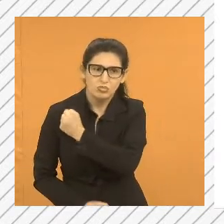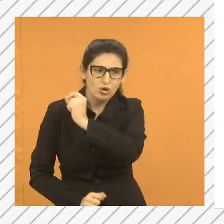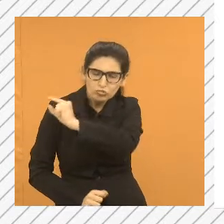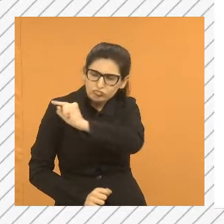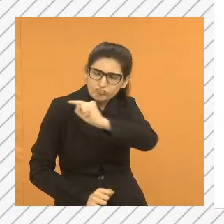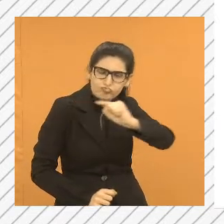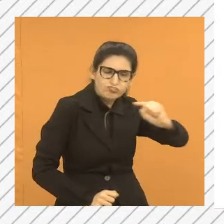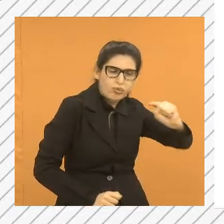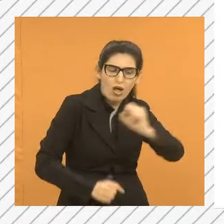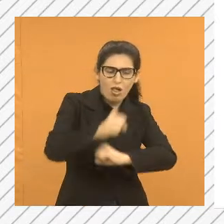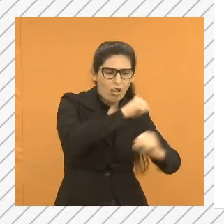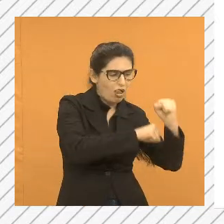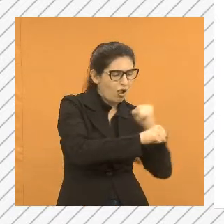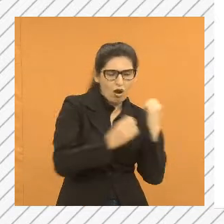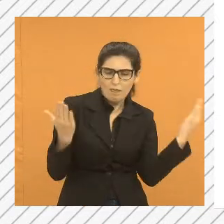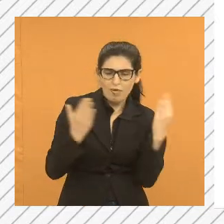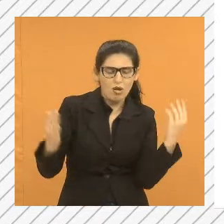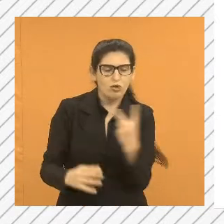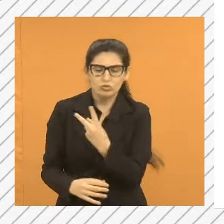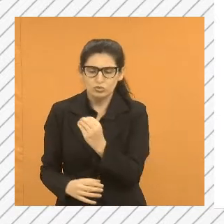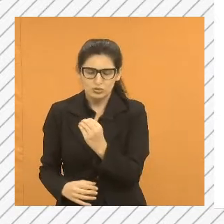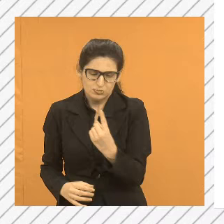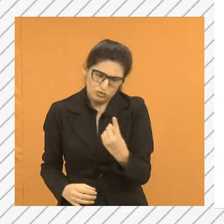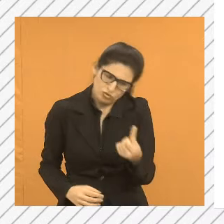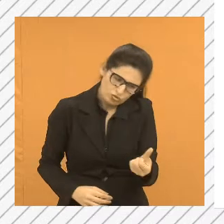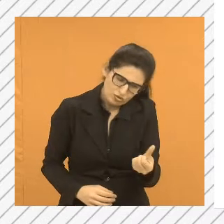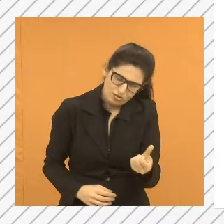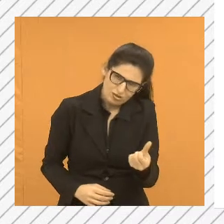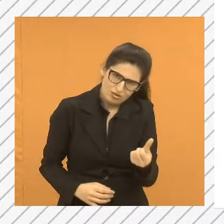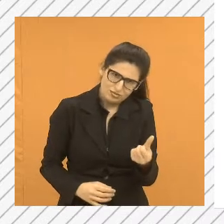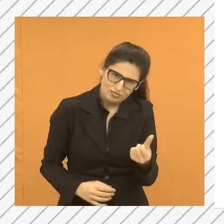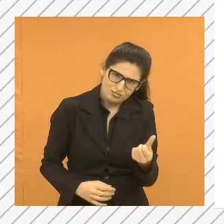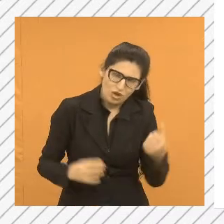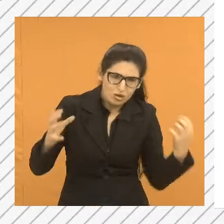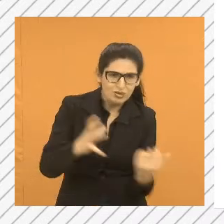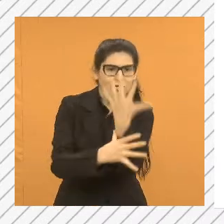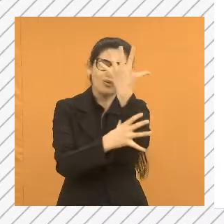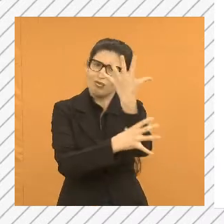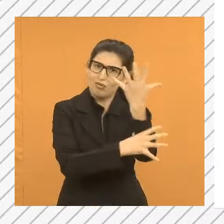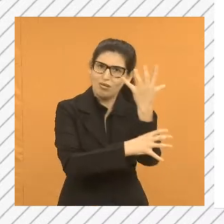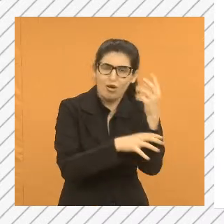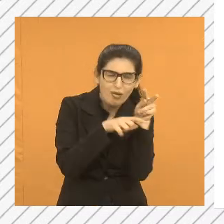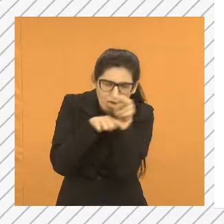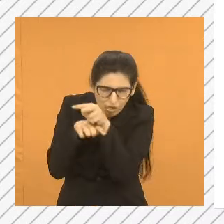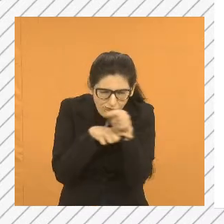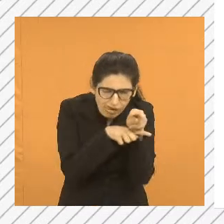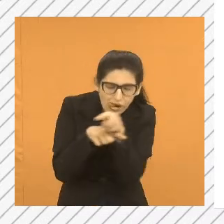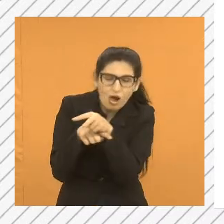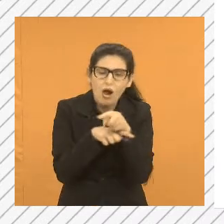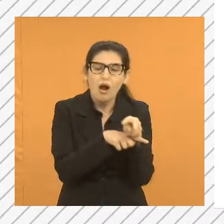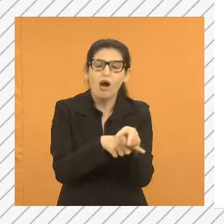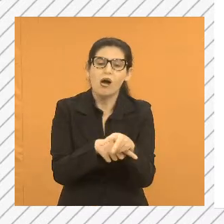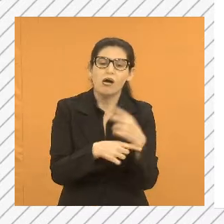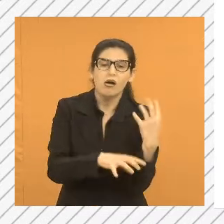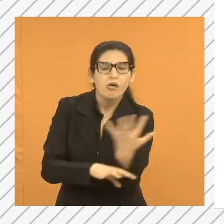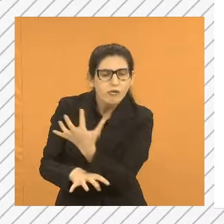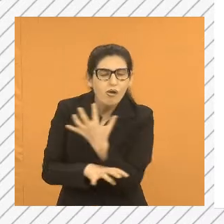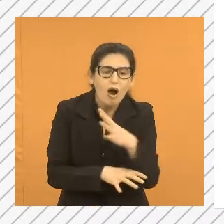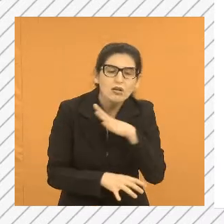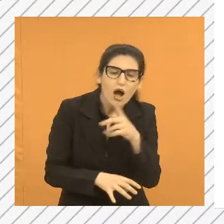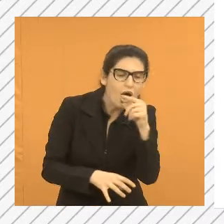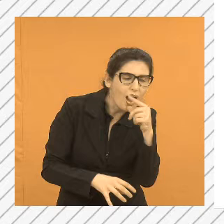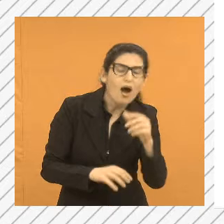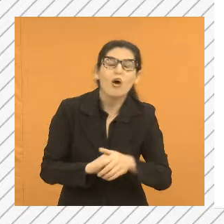desde 2006, quando foi criada a vigilância ambiental. A análise de laudos, houve uma redução drástica